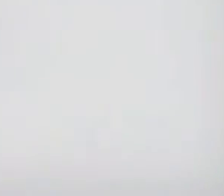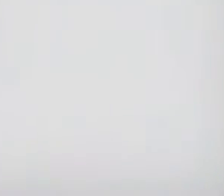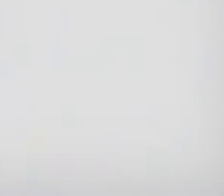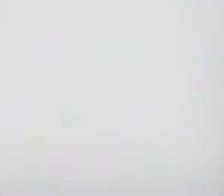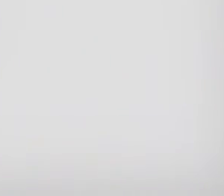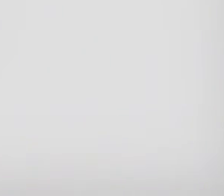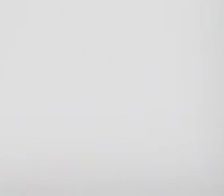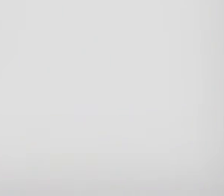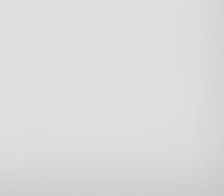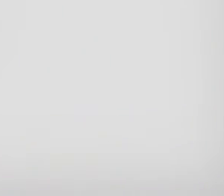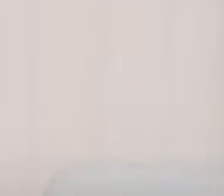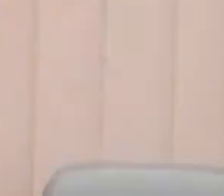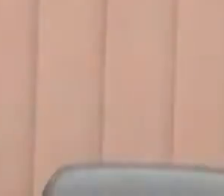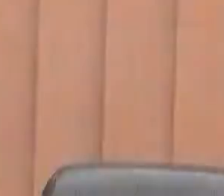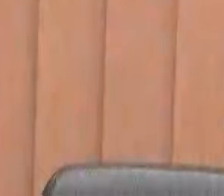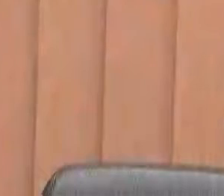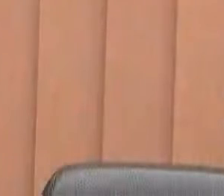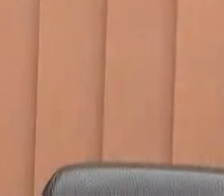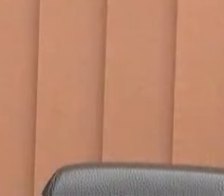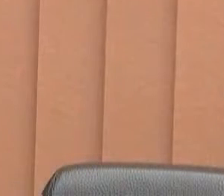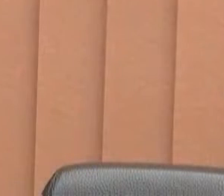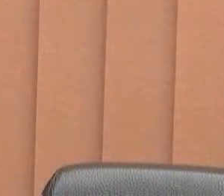TV Câmara, Campinas.